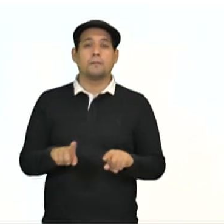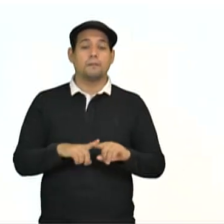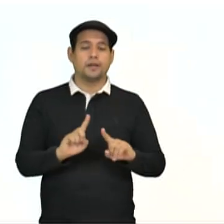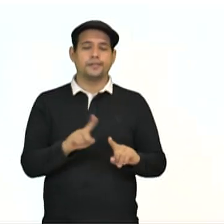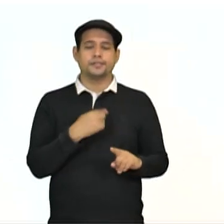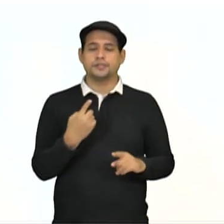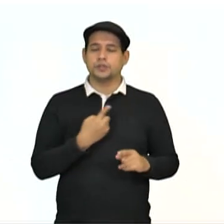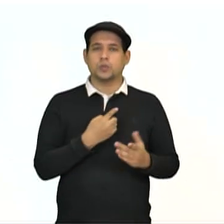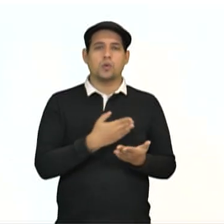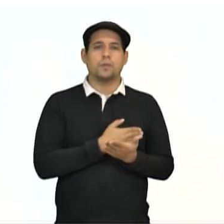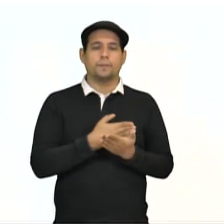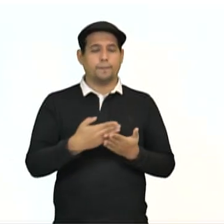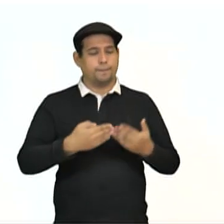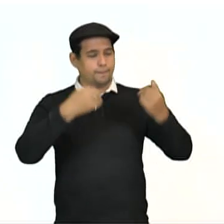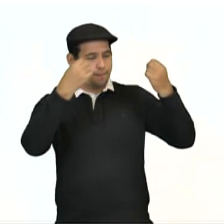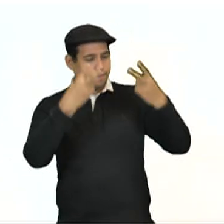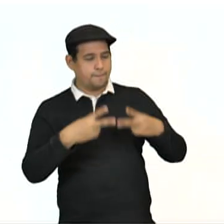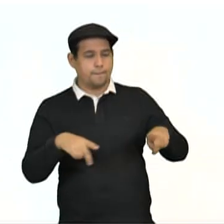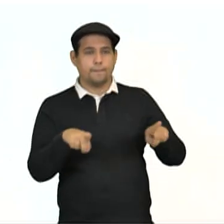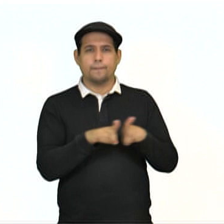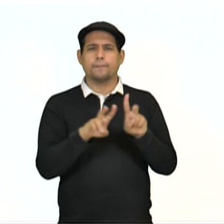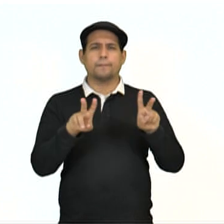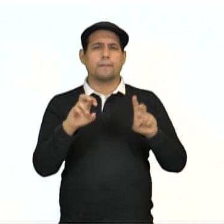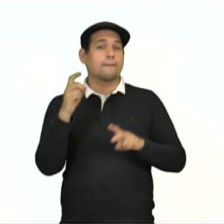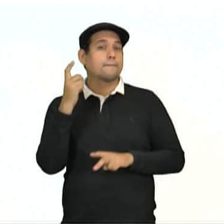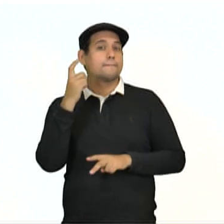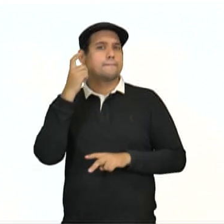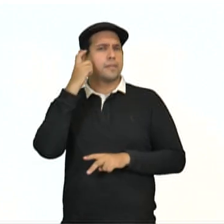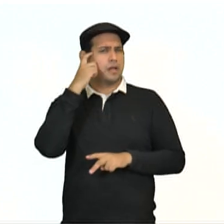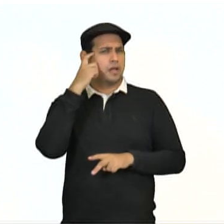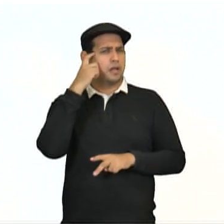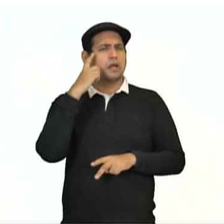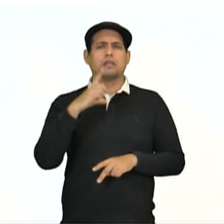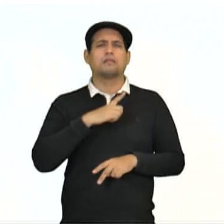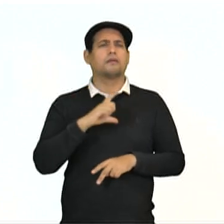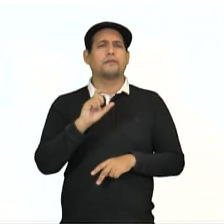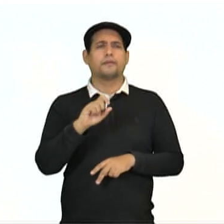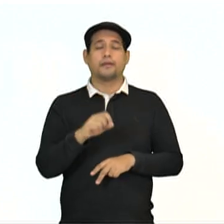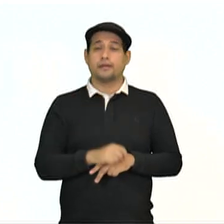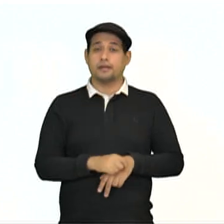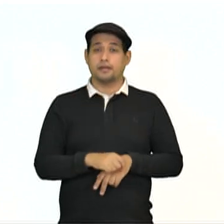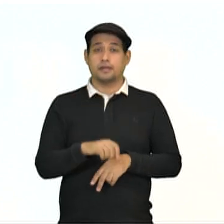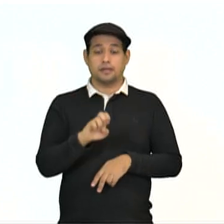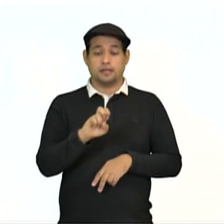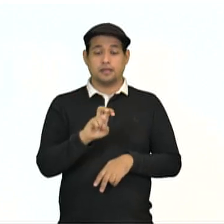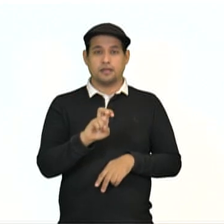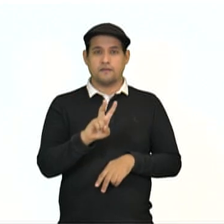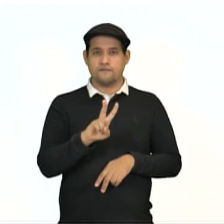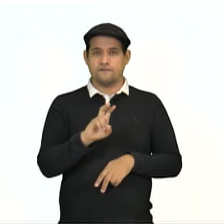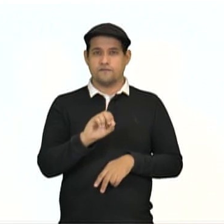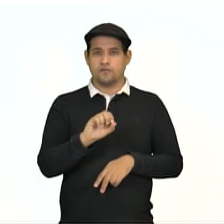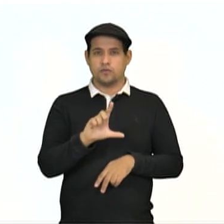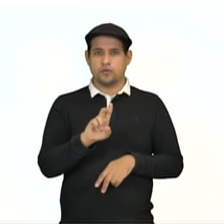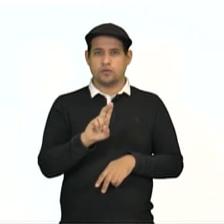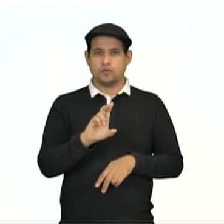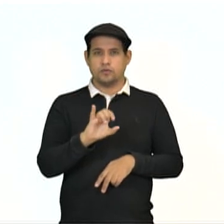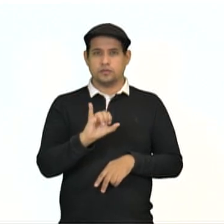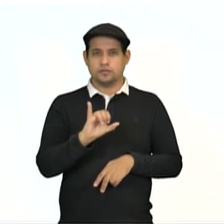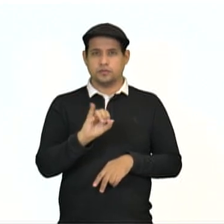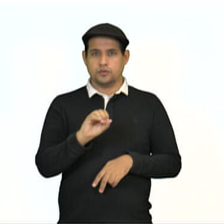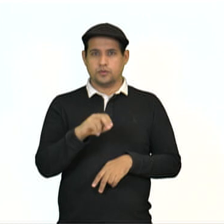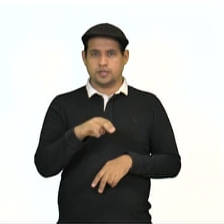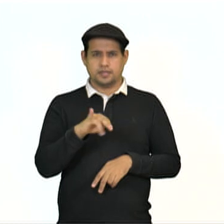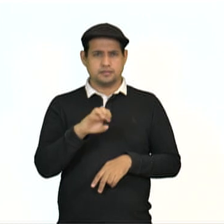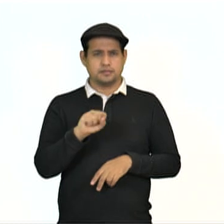gente começar então a falar do pensamento que hoje nós chamamos de evolucionista, vamos dar uma